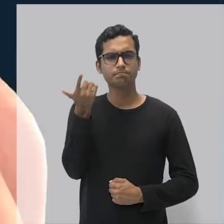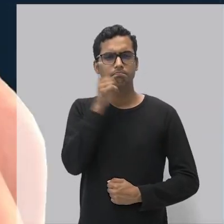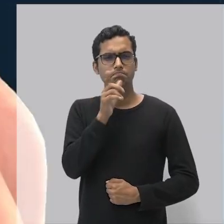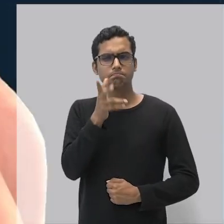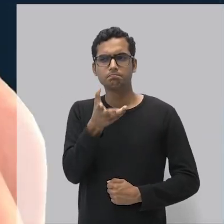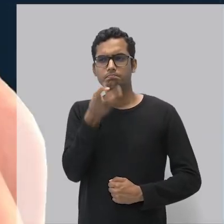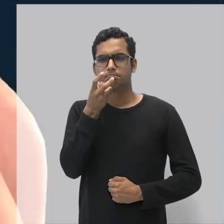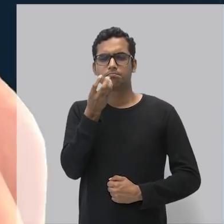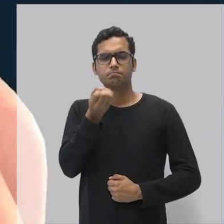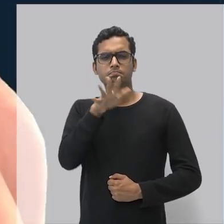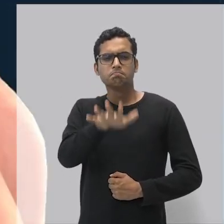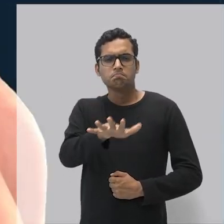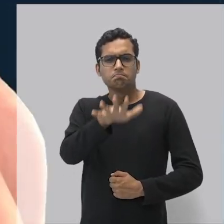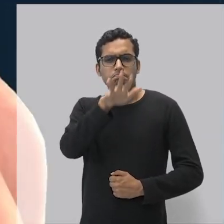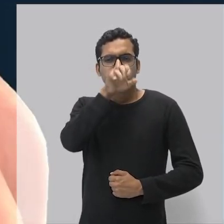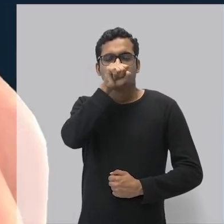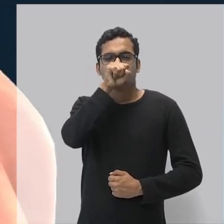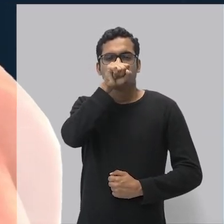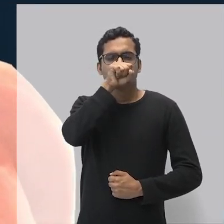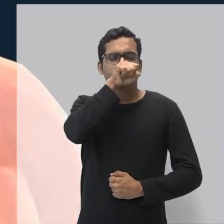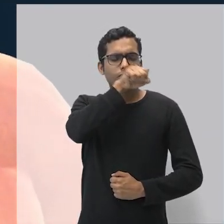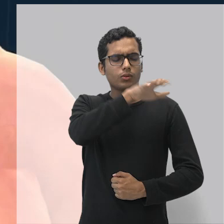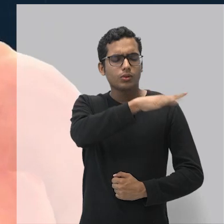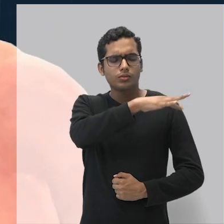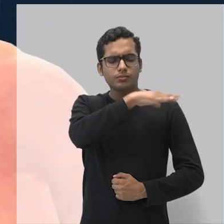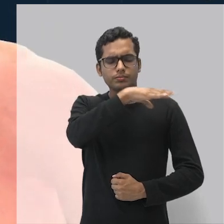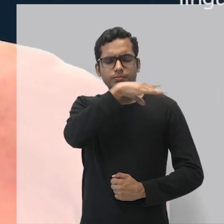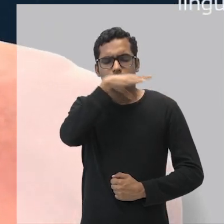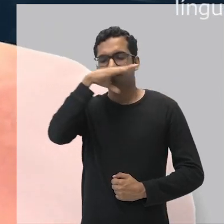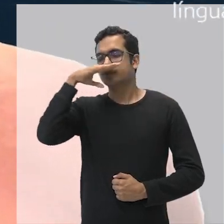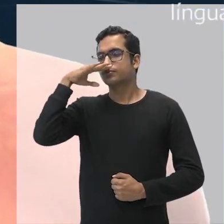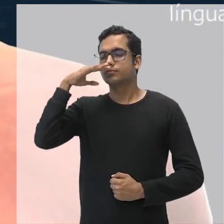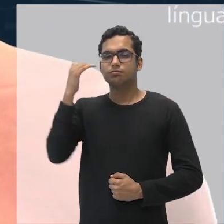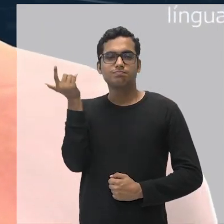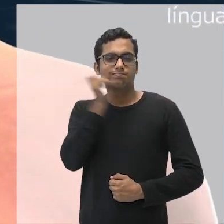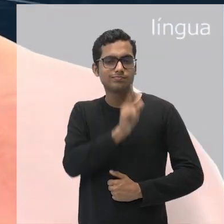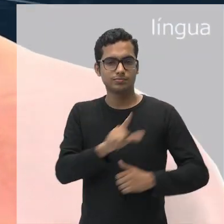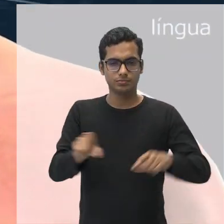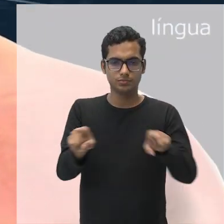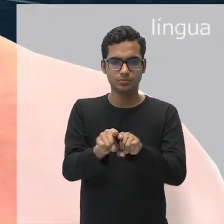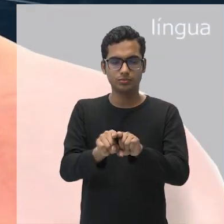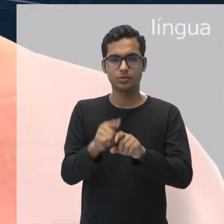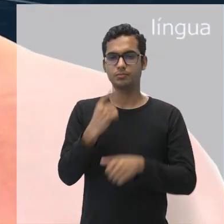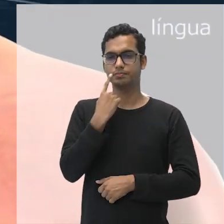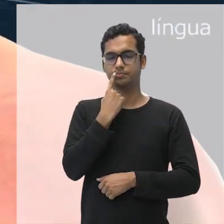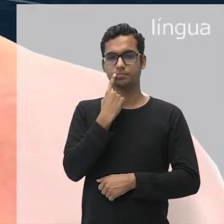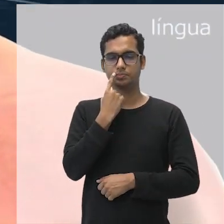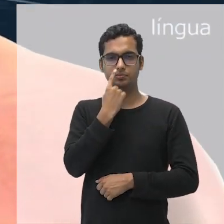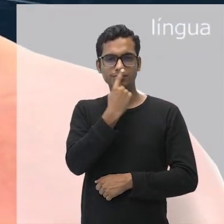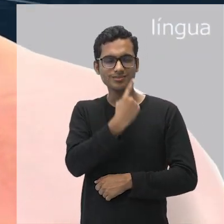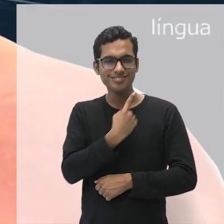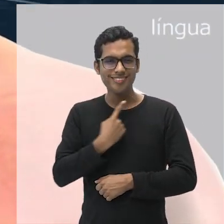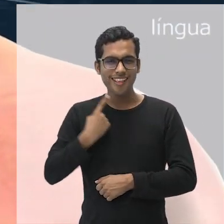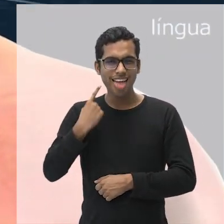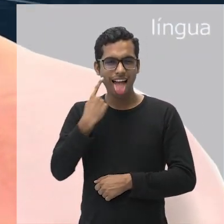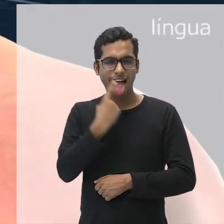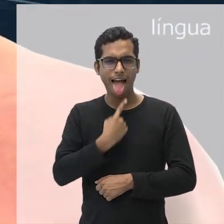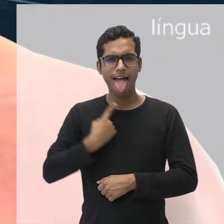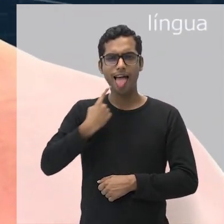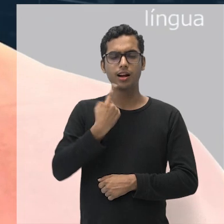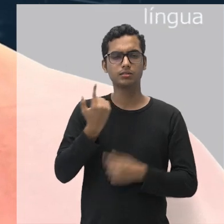língua, né, que é o outro órgão sensorial, detecta sabores e